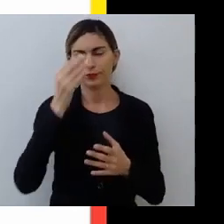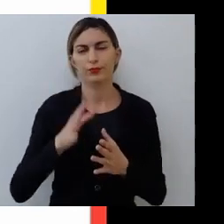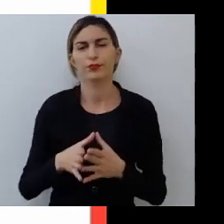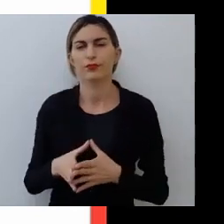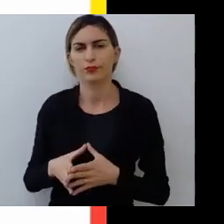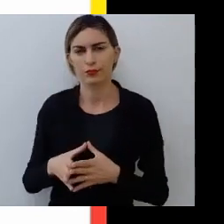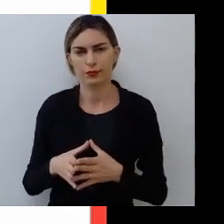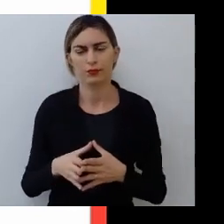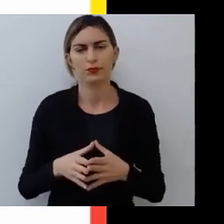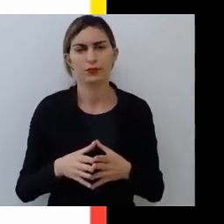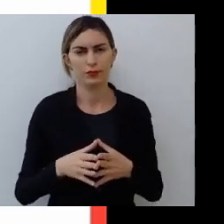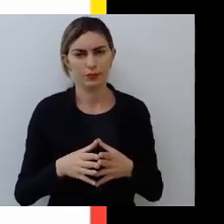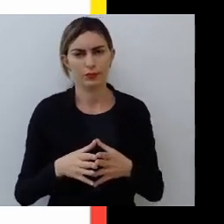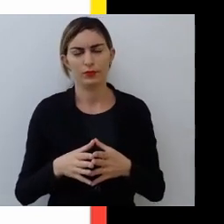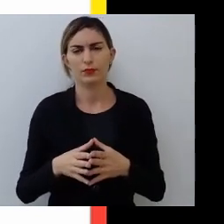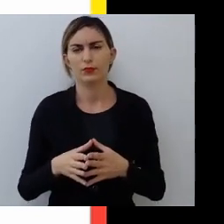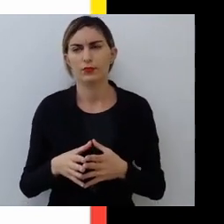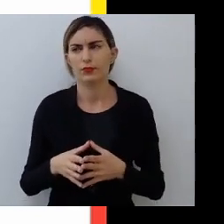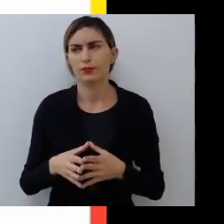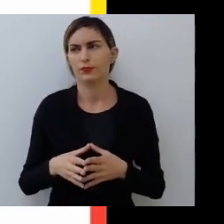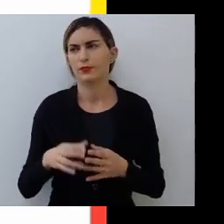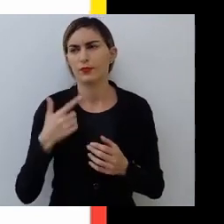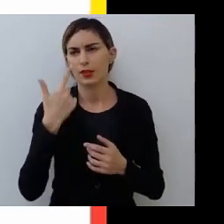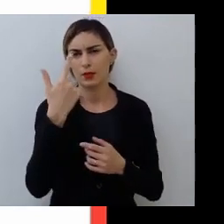Captou? Passei aí, ó. Em 1861,